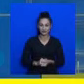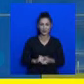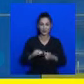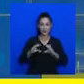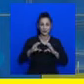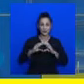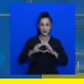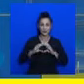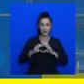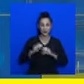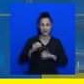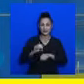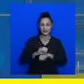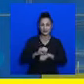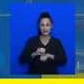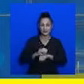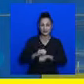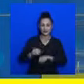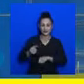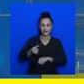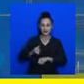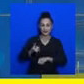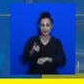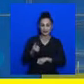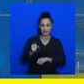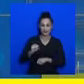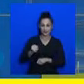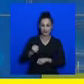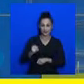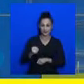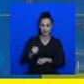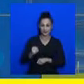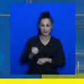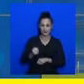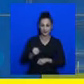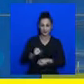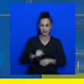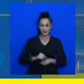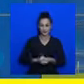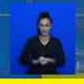Quinta bola cinza número 68.